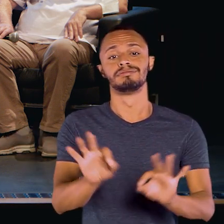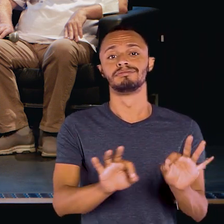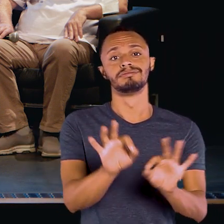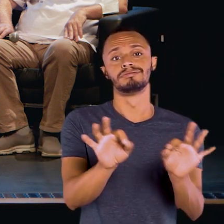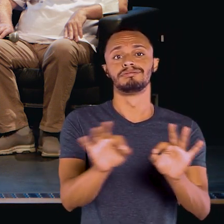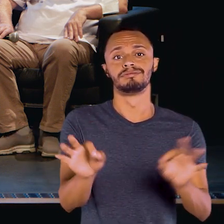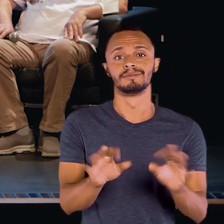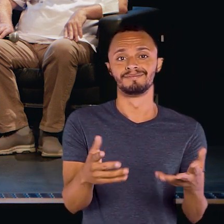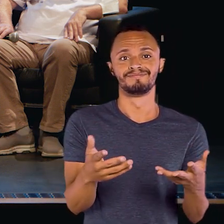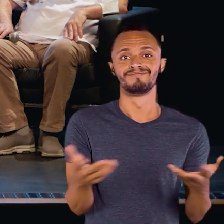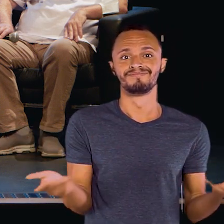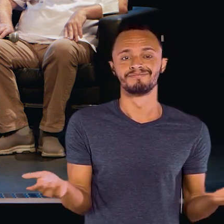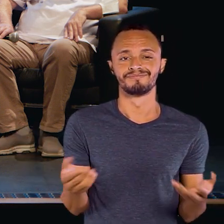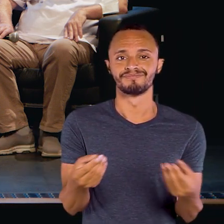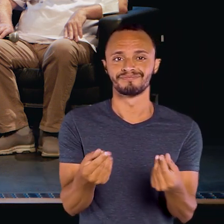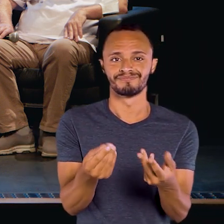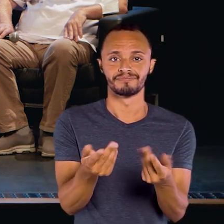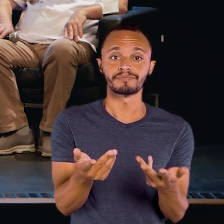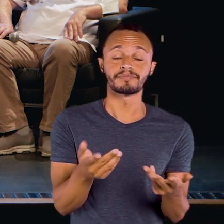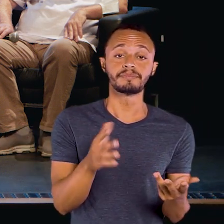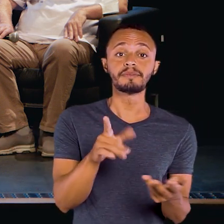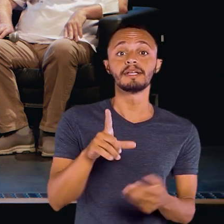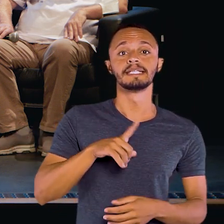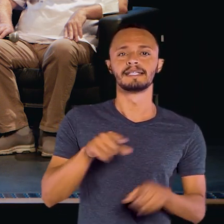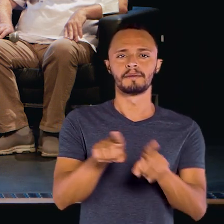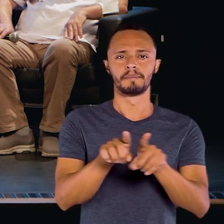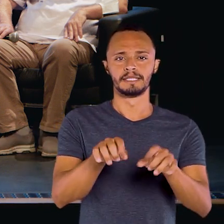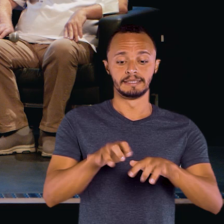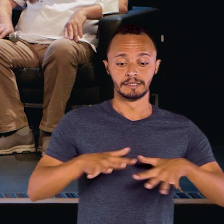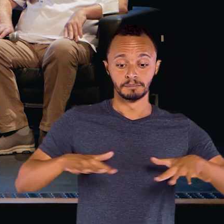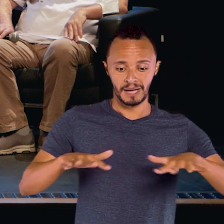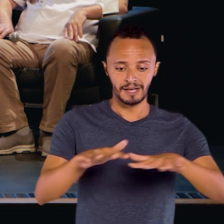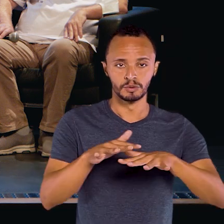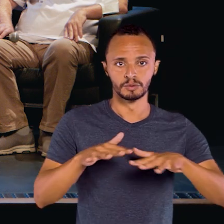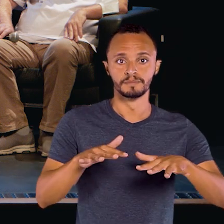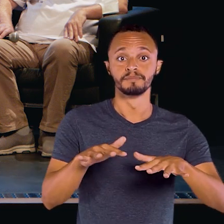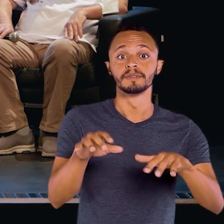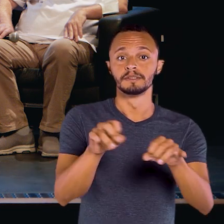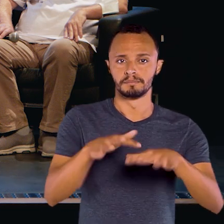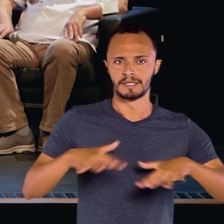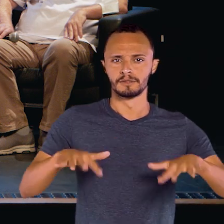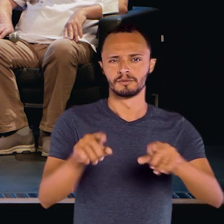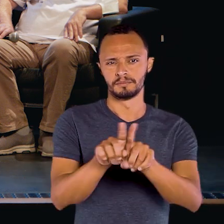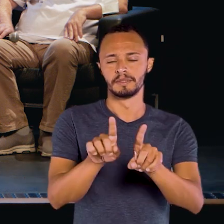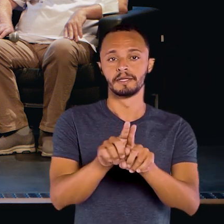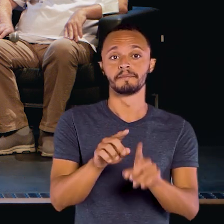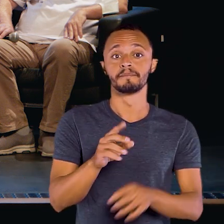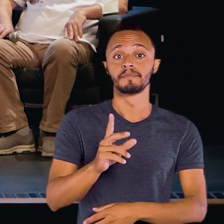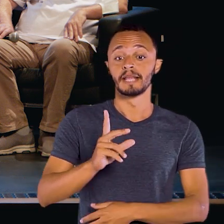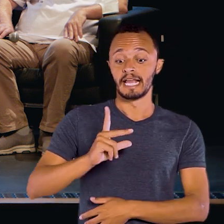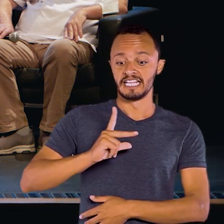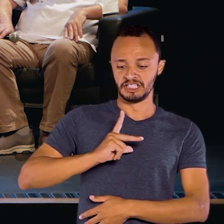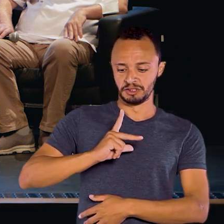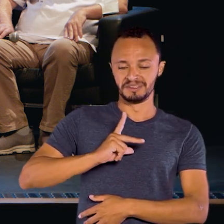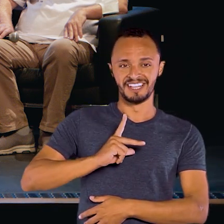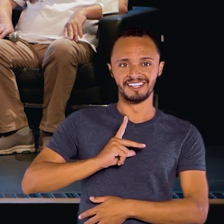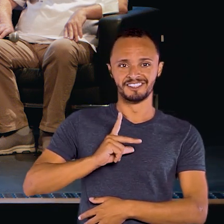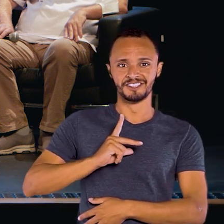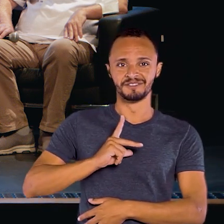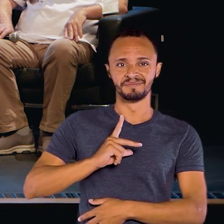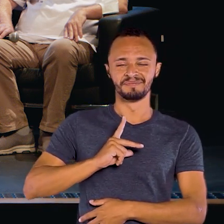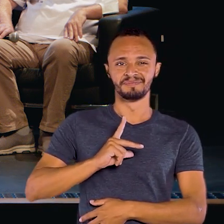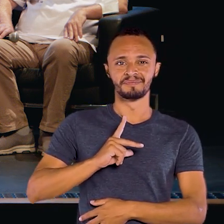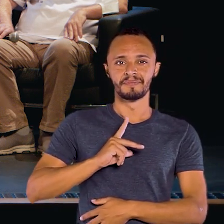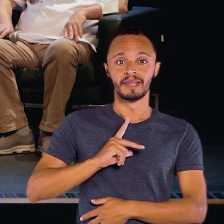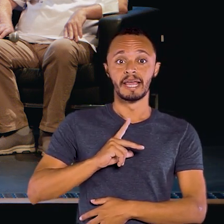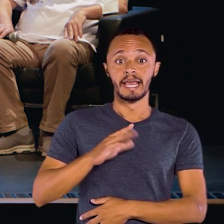E sobre essa coisa do espaço, tem uma outra coisa, né, que é o espaço da intimidade, ou seja, só as paredes do seu quarto vem o seu momento